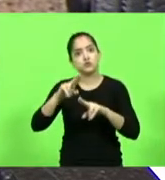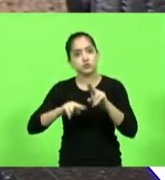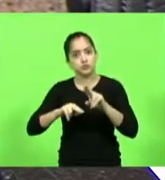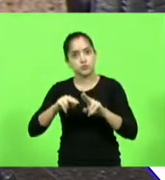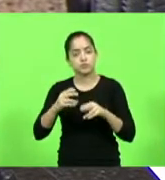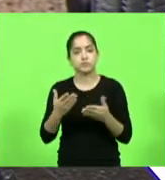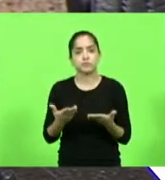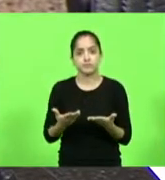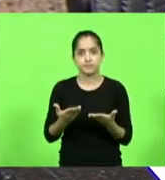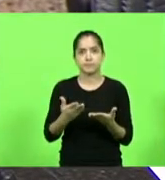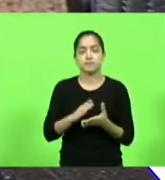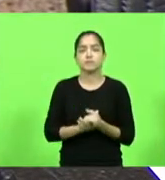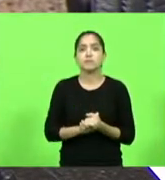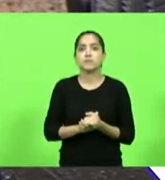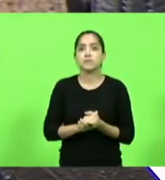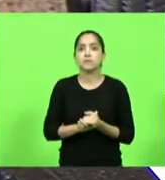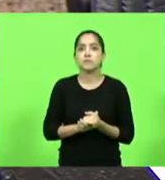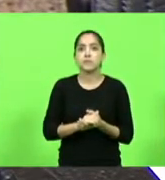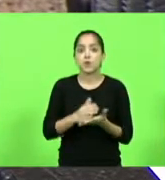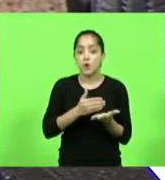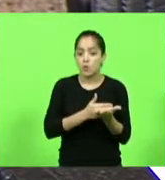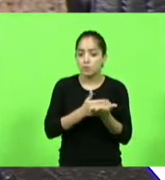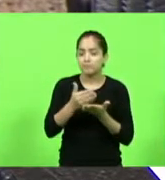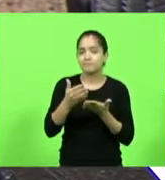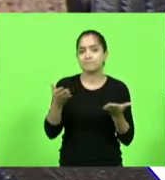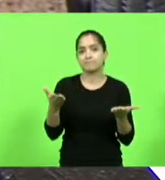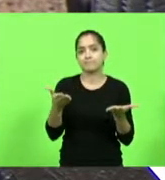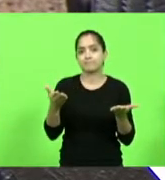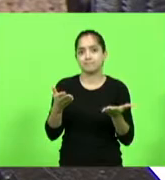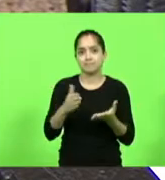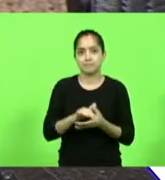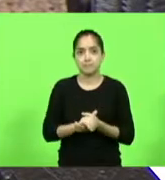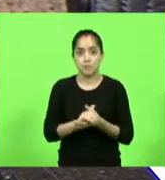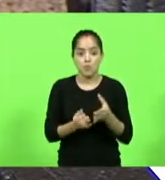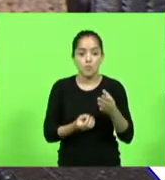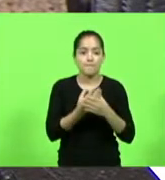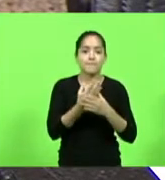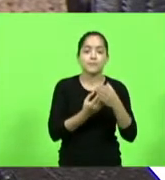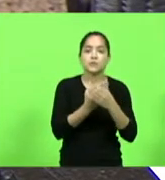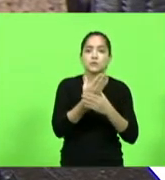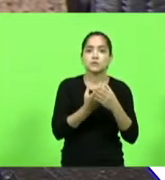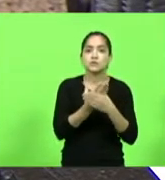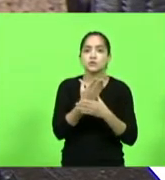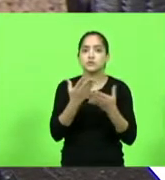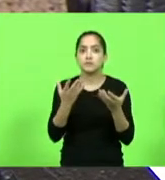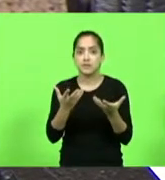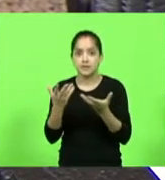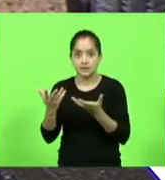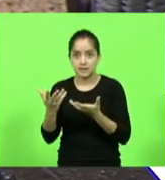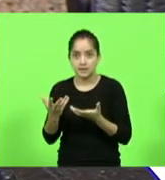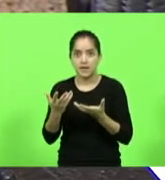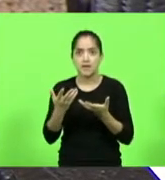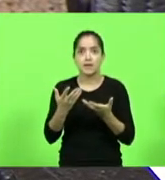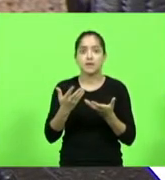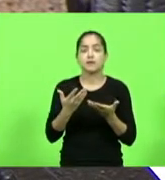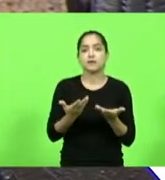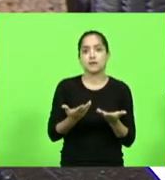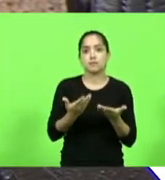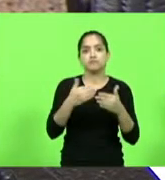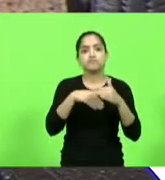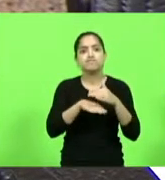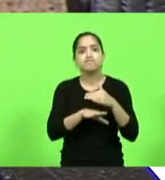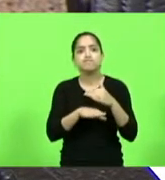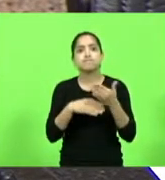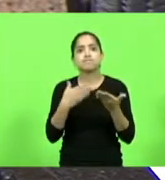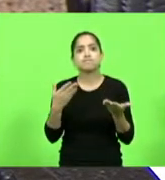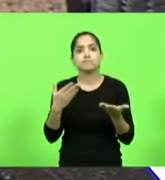de fato, o ano começa hoje. Pelo menos, o ano produtivo para quem quer acumular algo para si. Porque